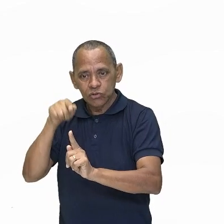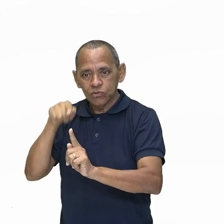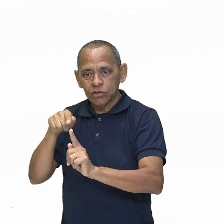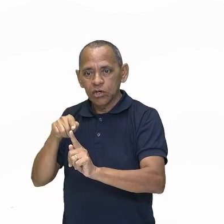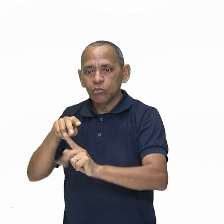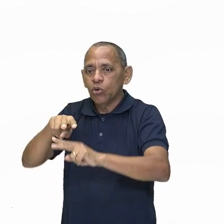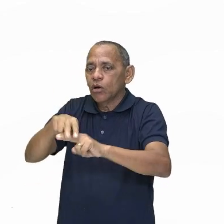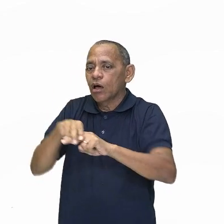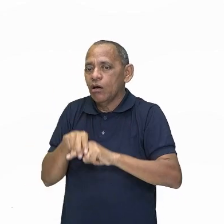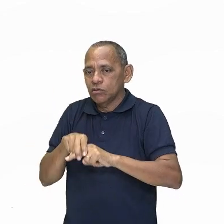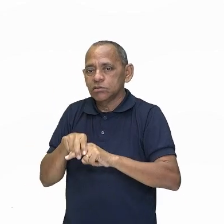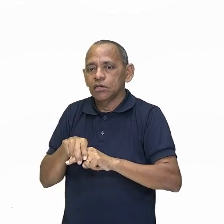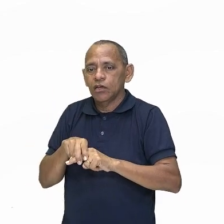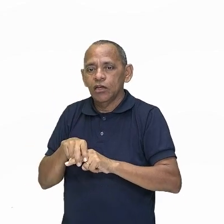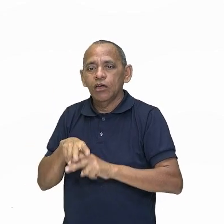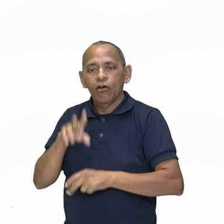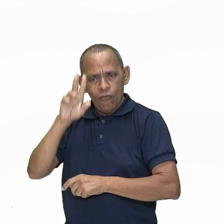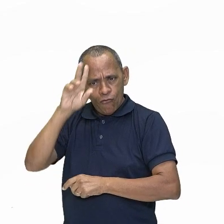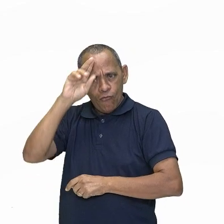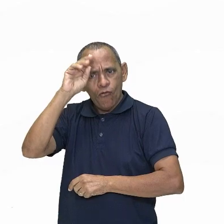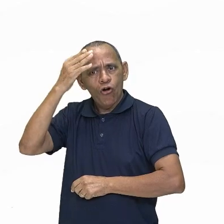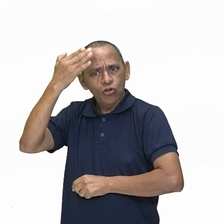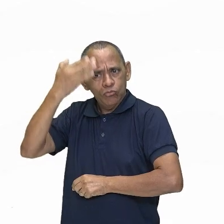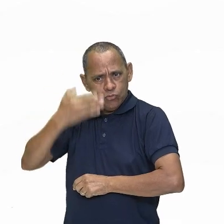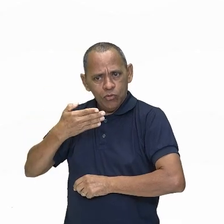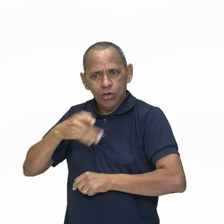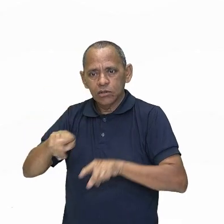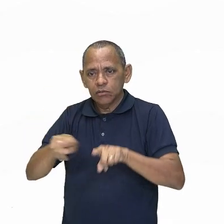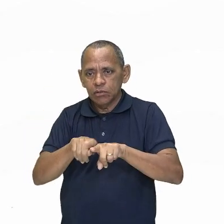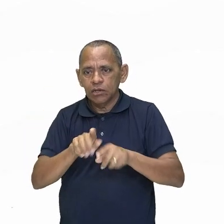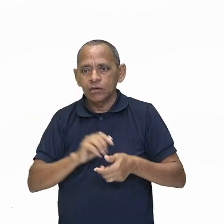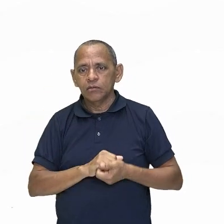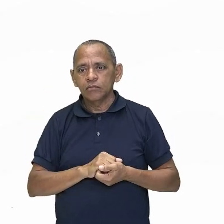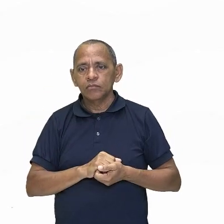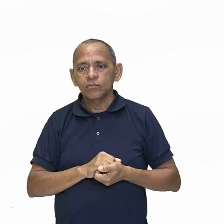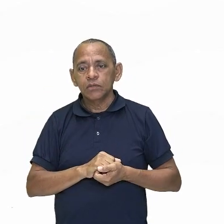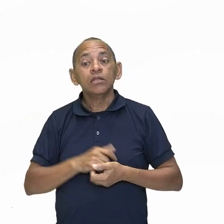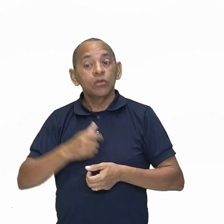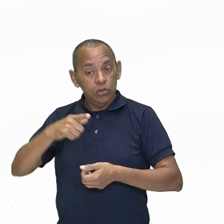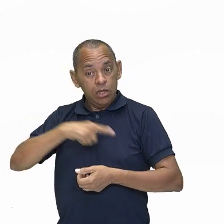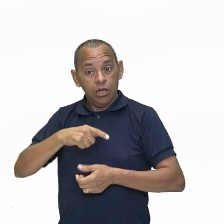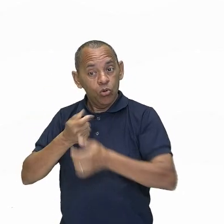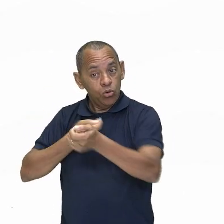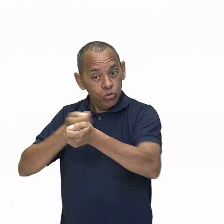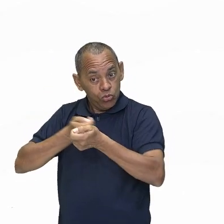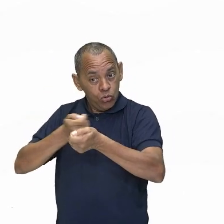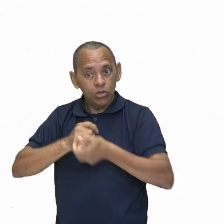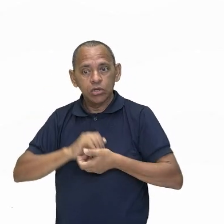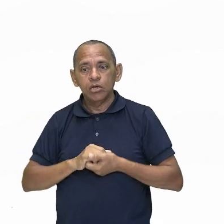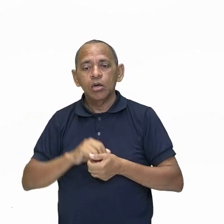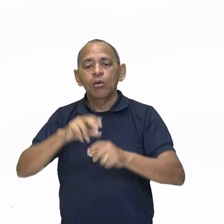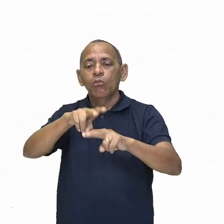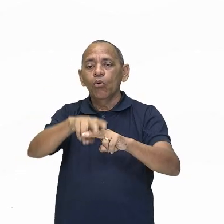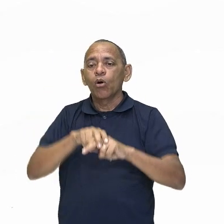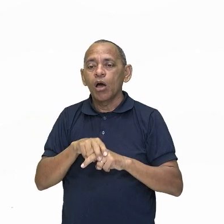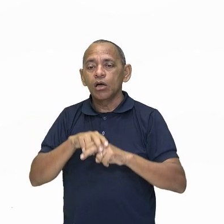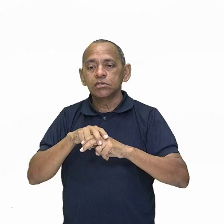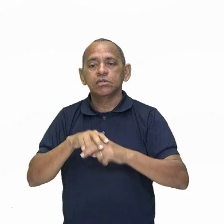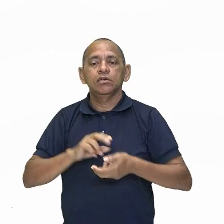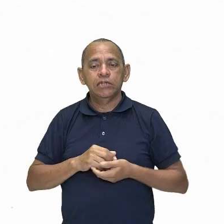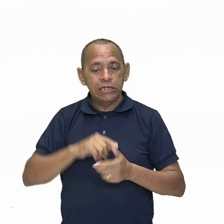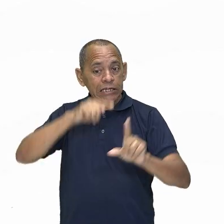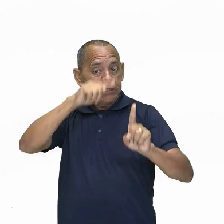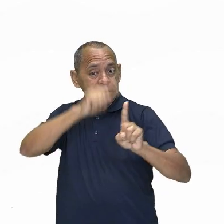forma extremamente controlada. Devido a quê, pessoal? Devido à instabilidade do